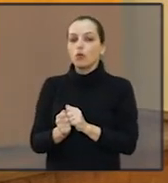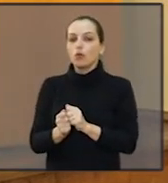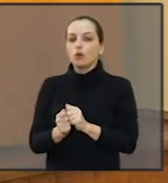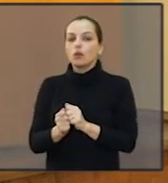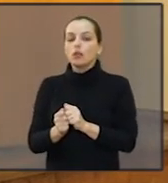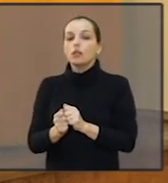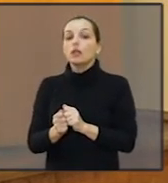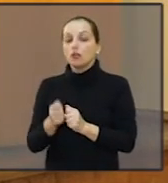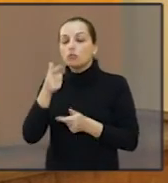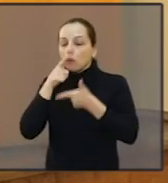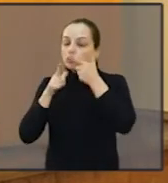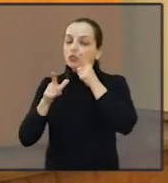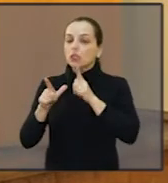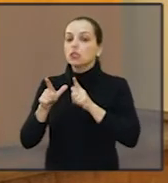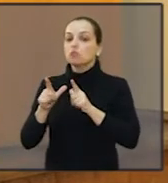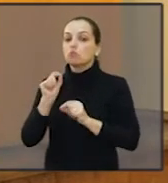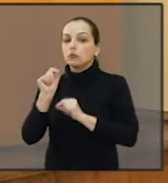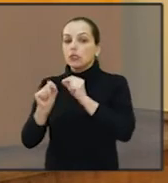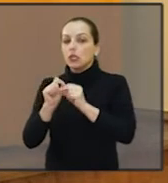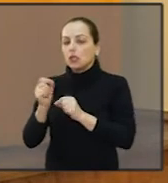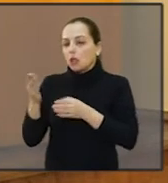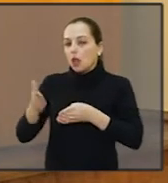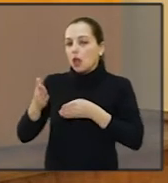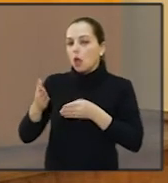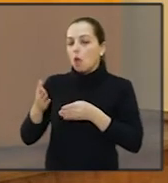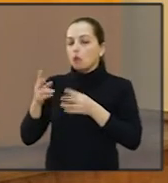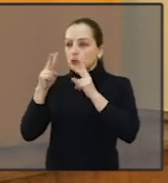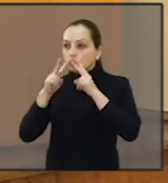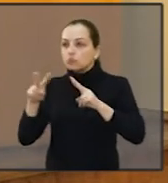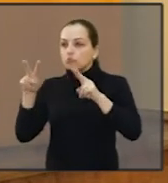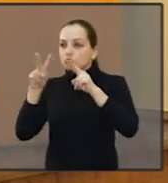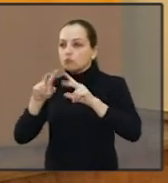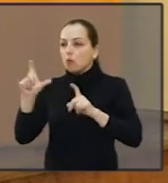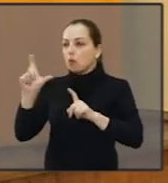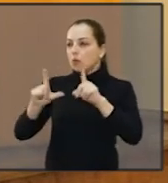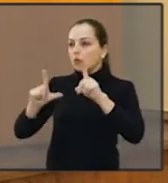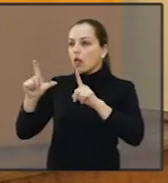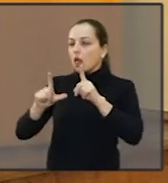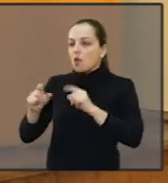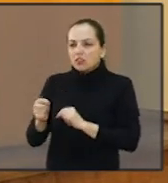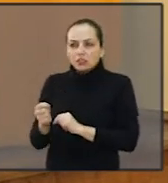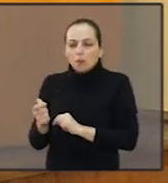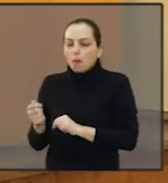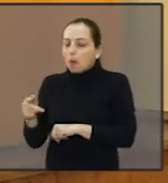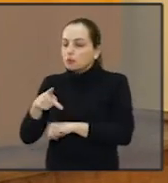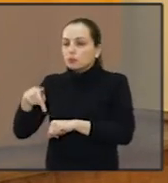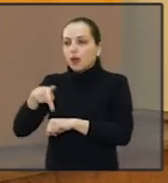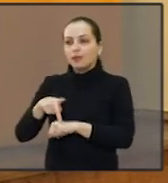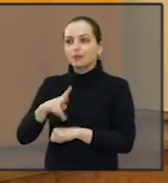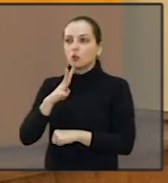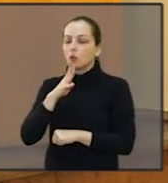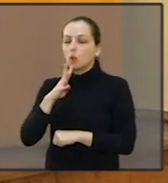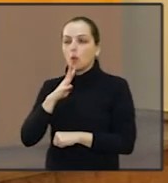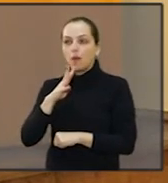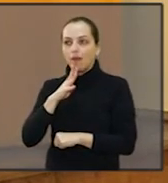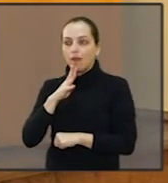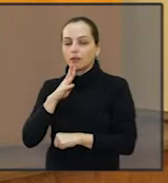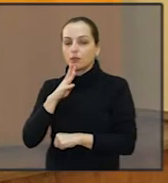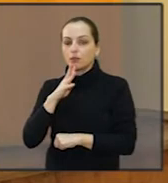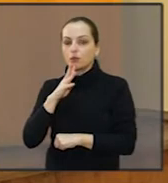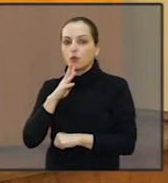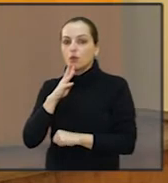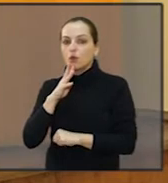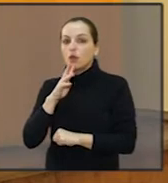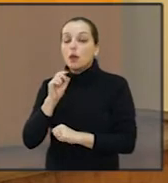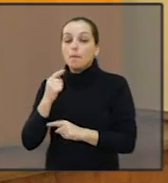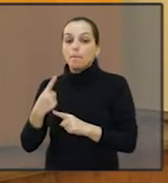Então, assim, hoje eu vejo reportagens na televisão, são poucos países que eu não conheço,